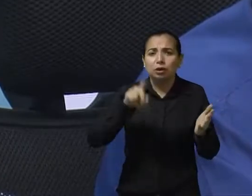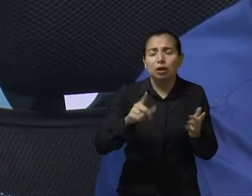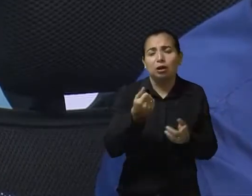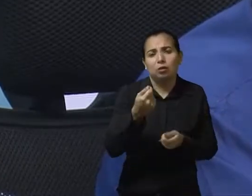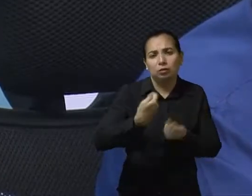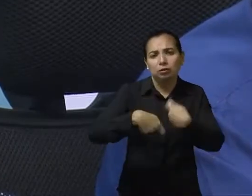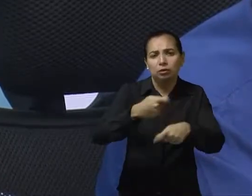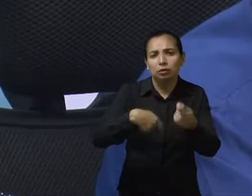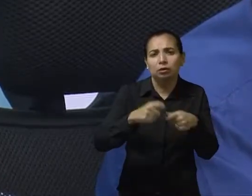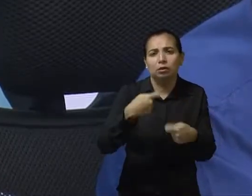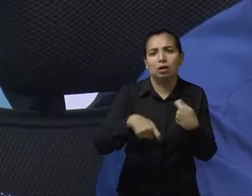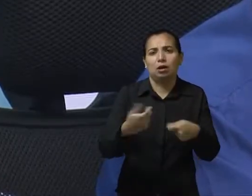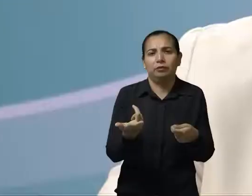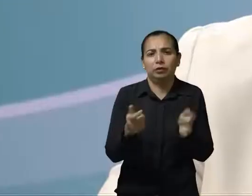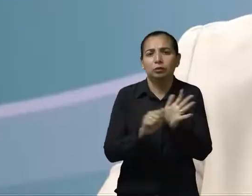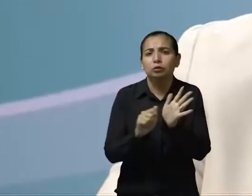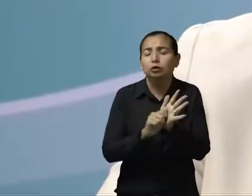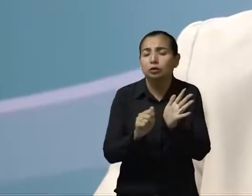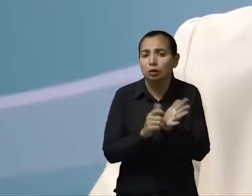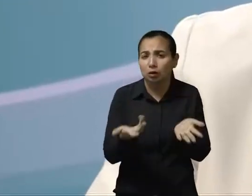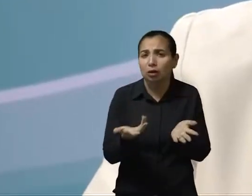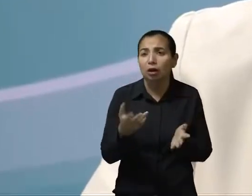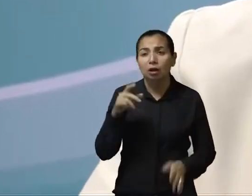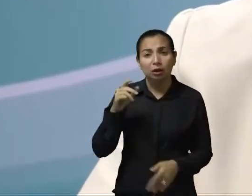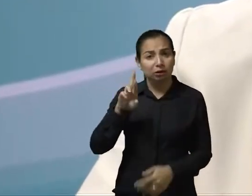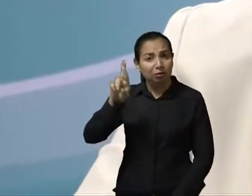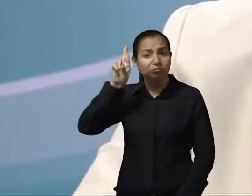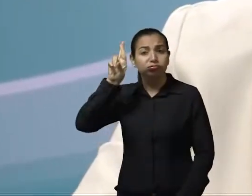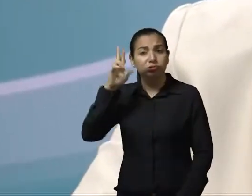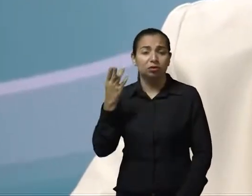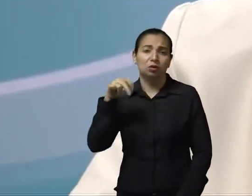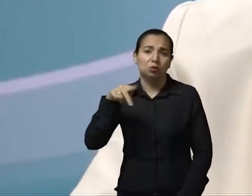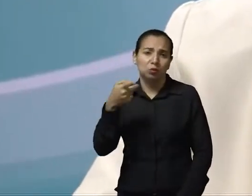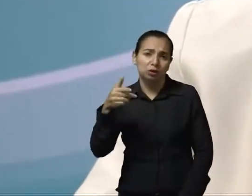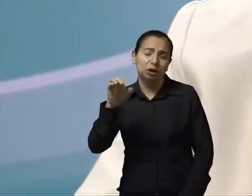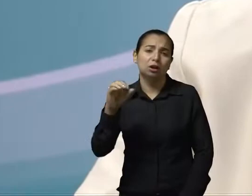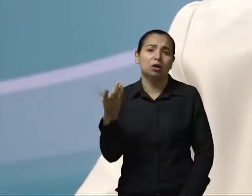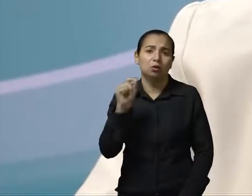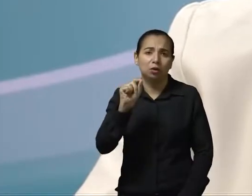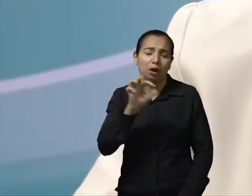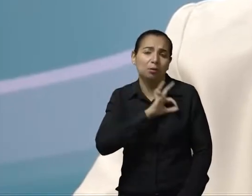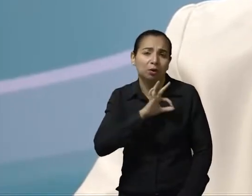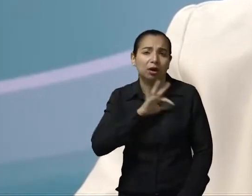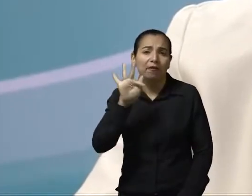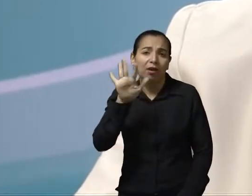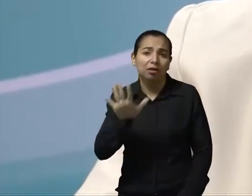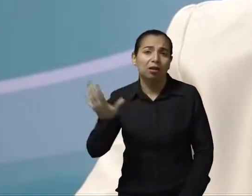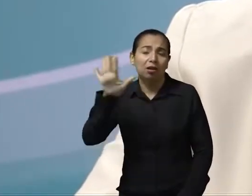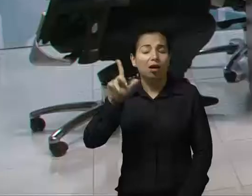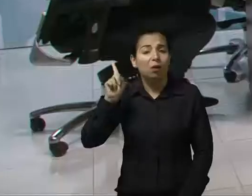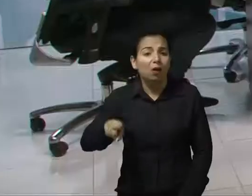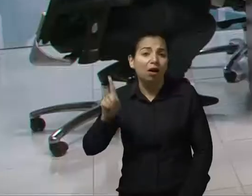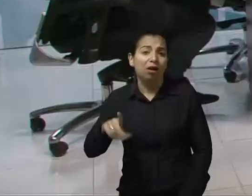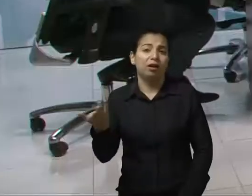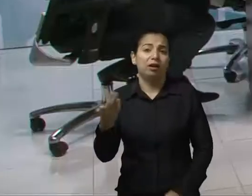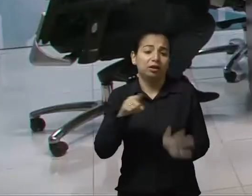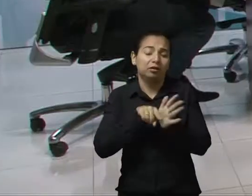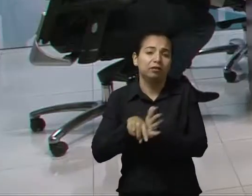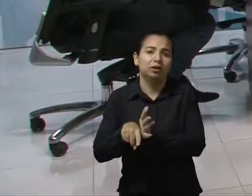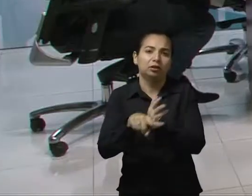União entra de forma muito presente, sobretudo a Polícia Federal e o seu aparato investigativo, né, de